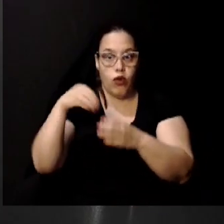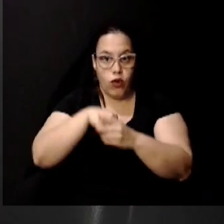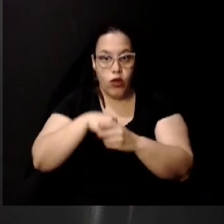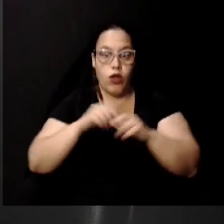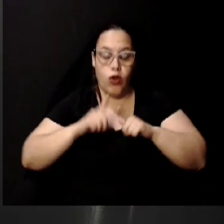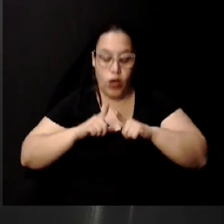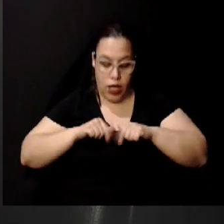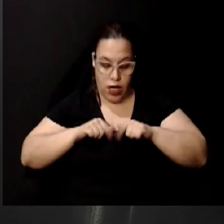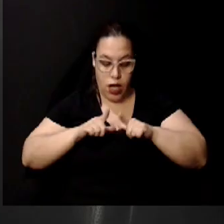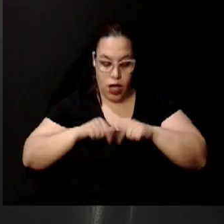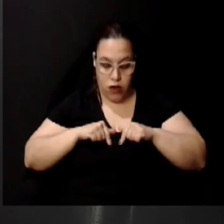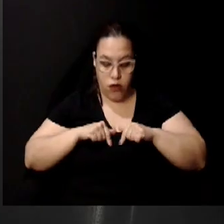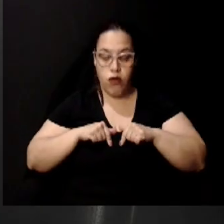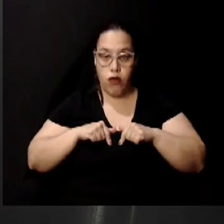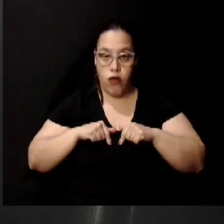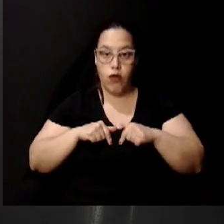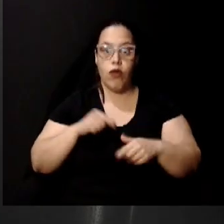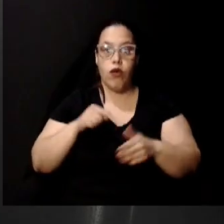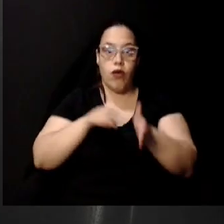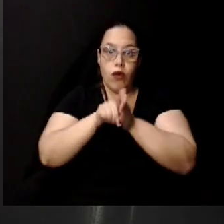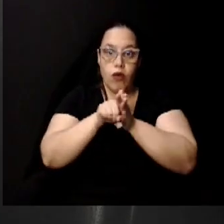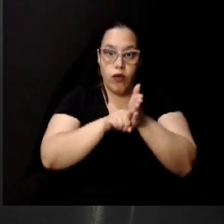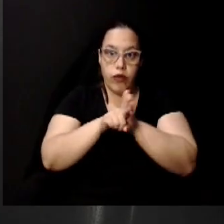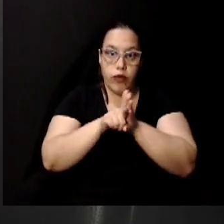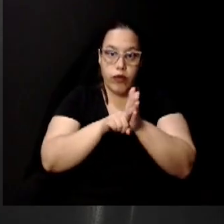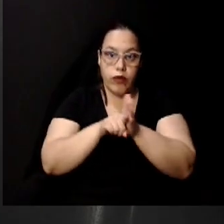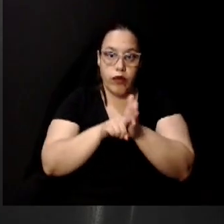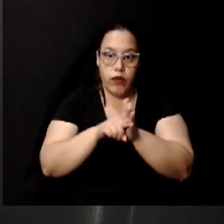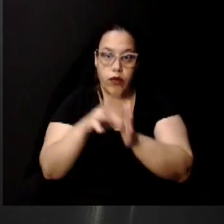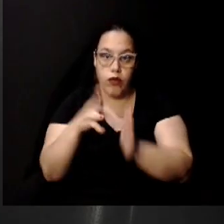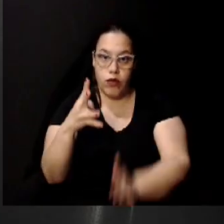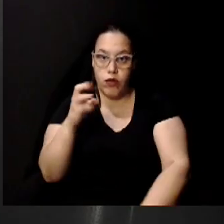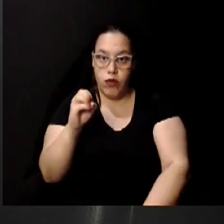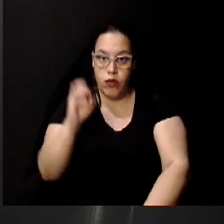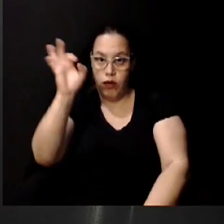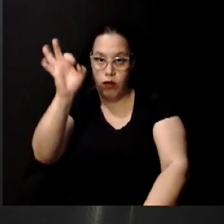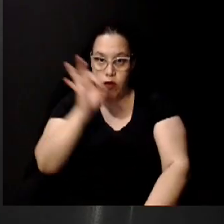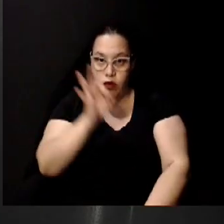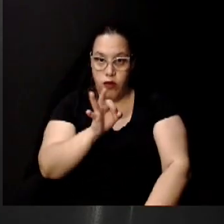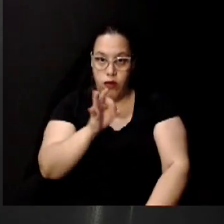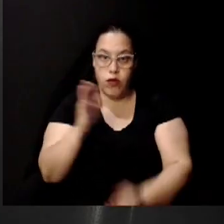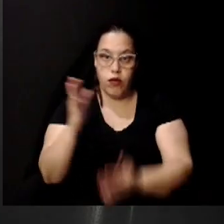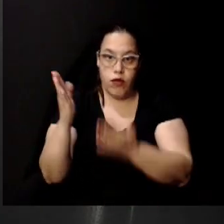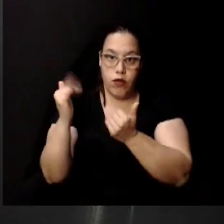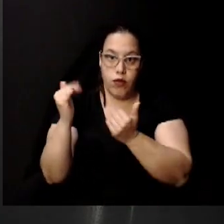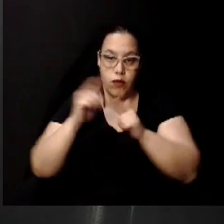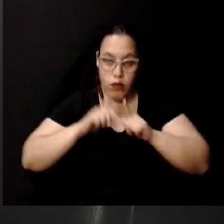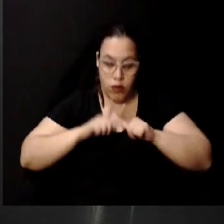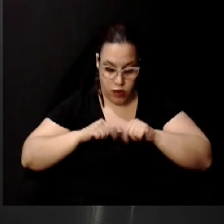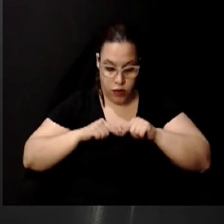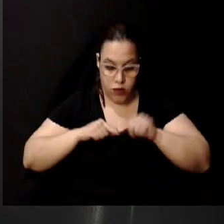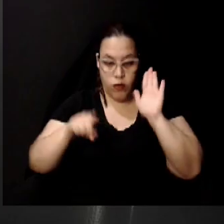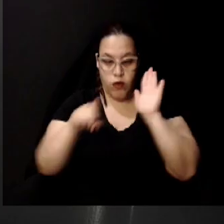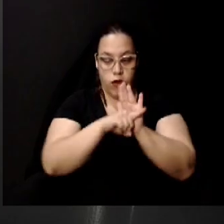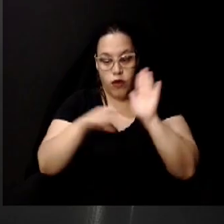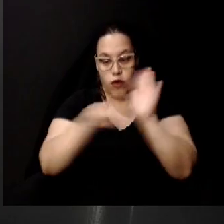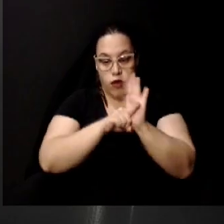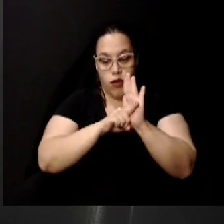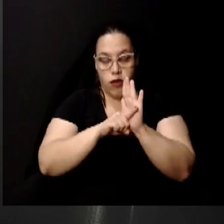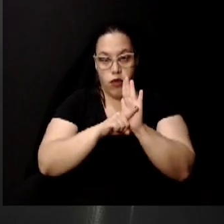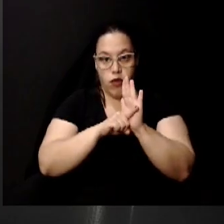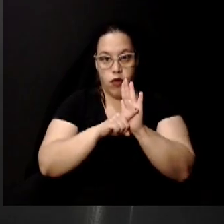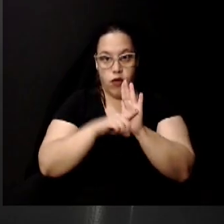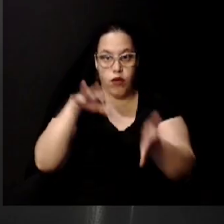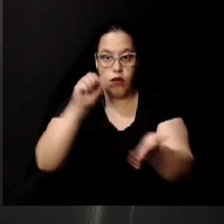vendo uma pesquisa falando que estima-se que 40% da juventude de Israel está negando o alistamento, né? Então, estão